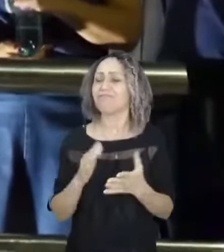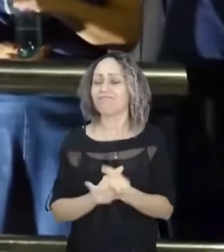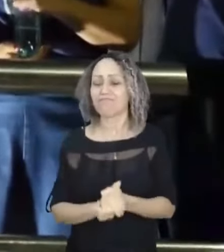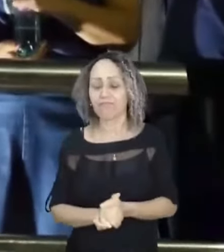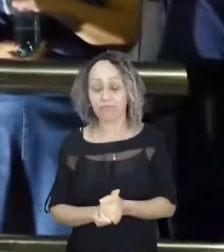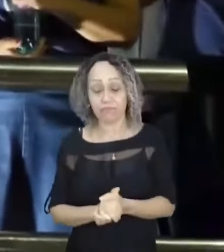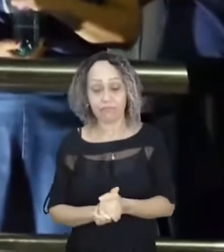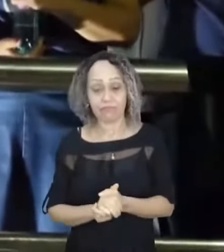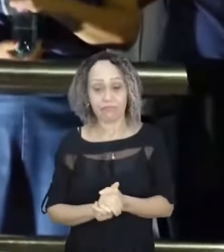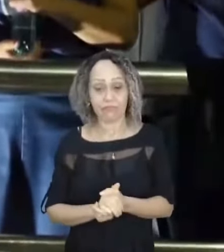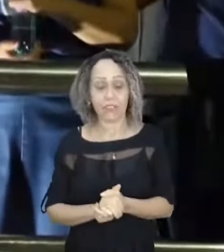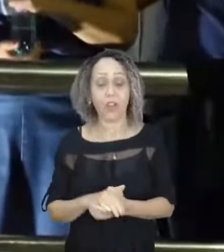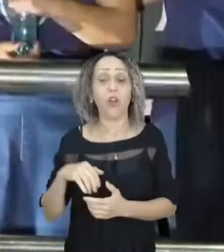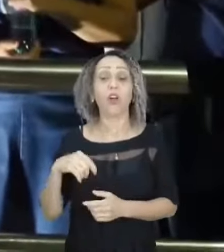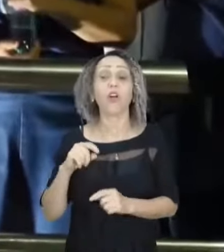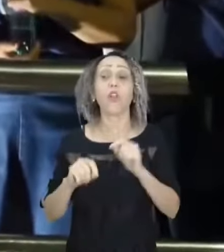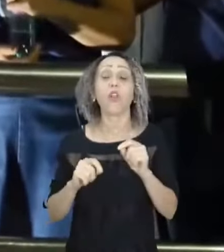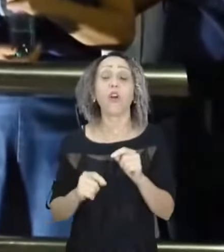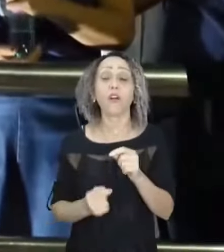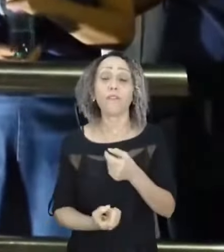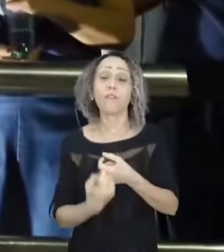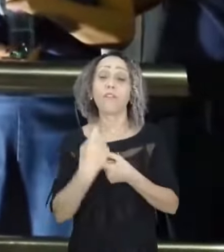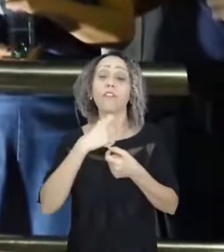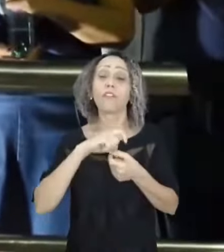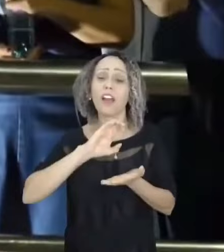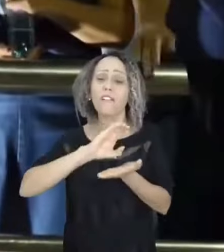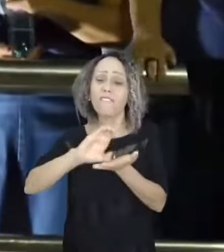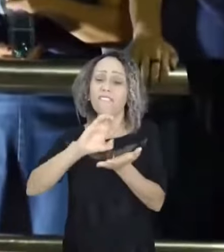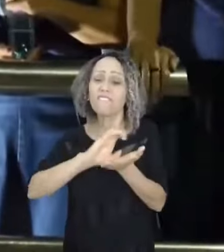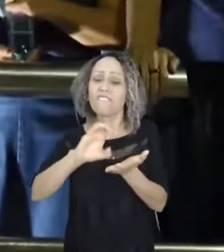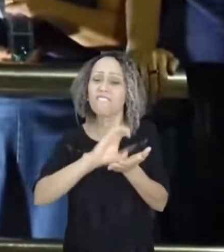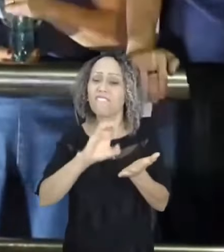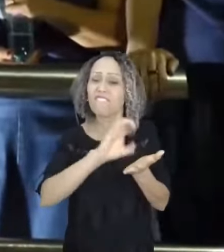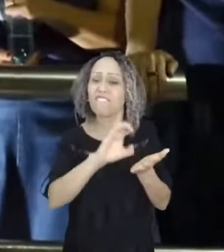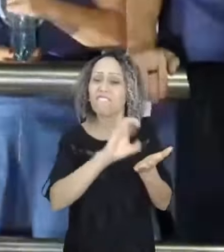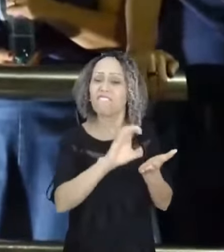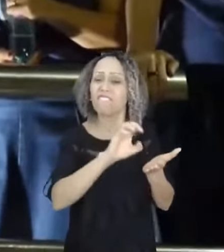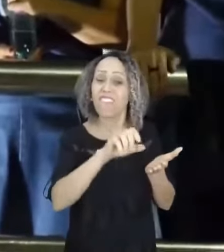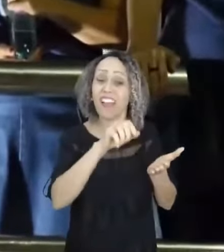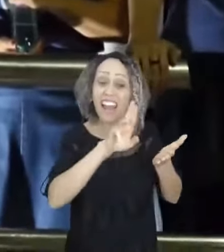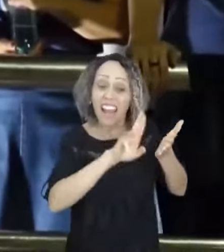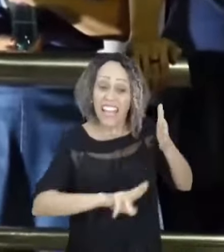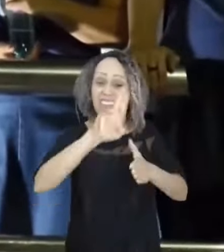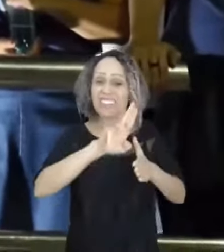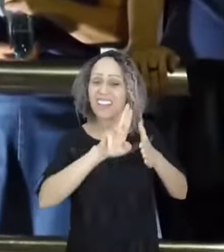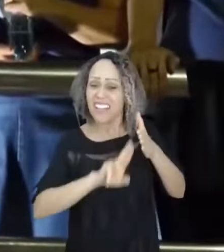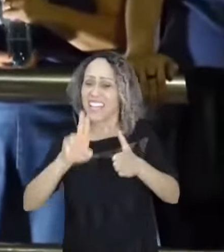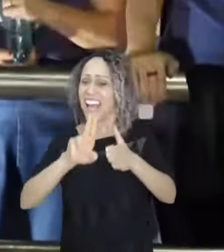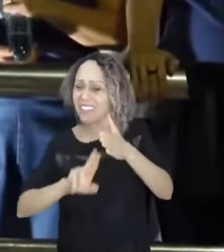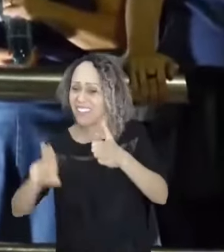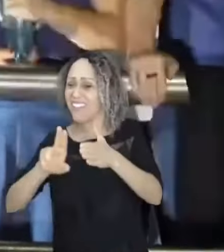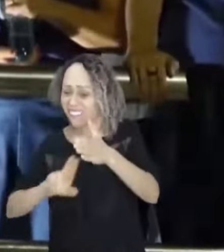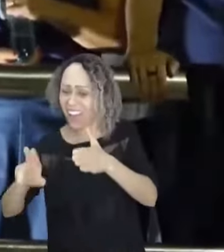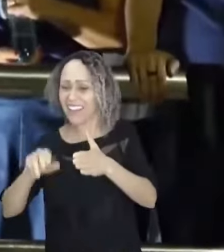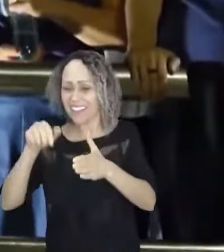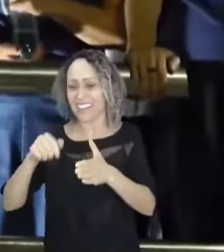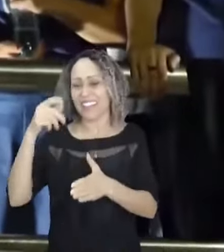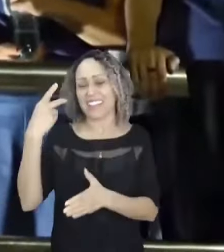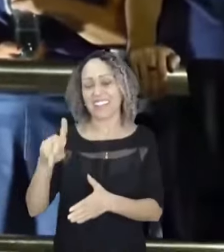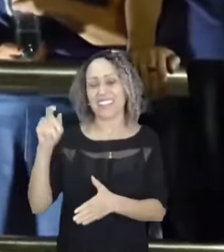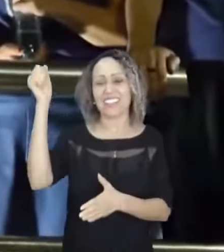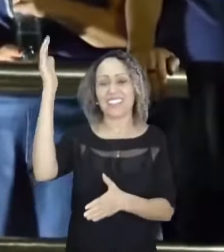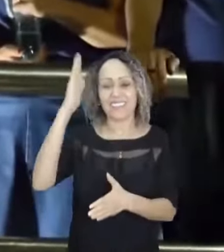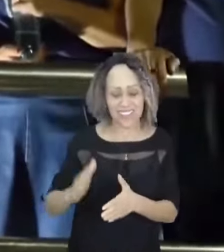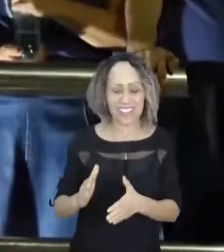que a gente vai voltar a investir em universidade nesse país. Quanto mais universidade, quanto